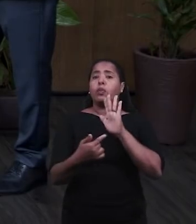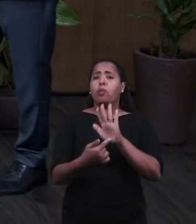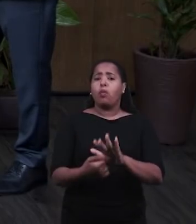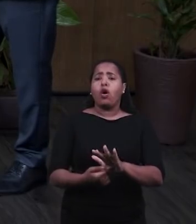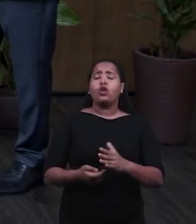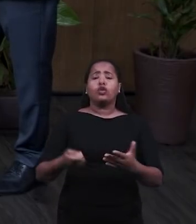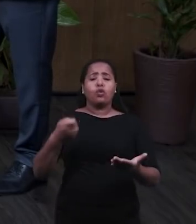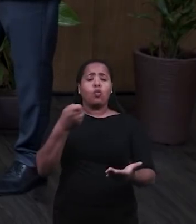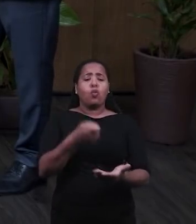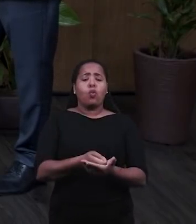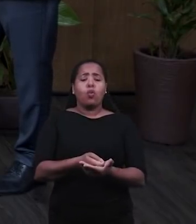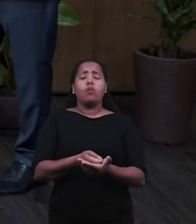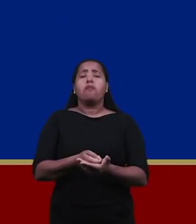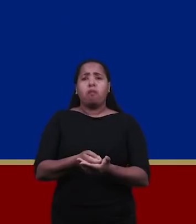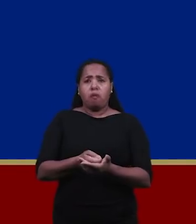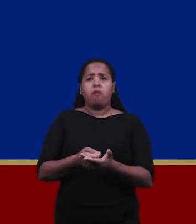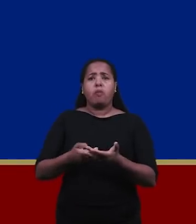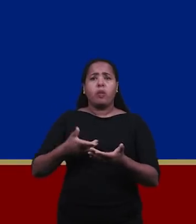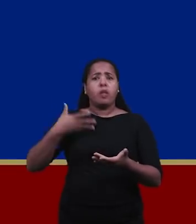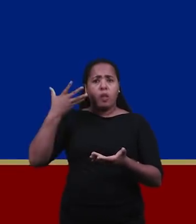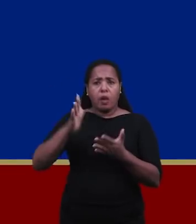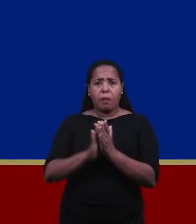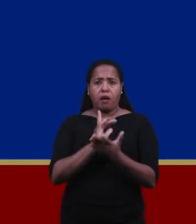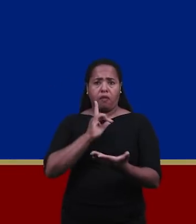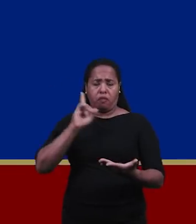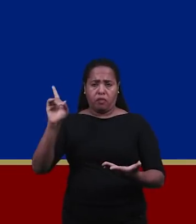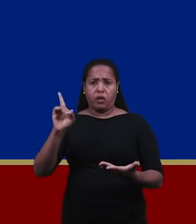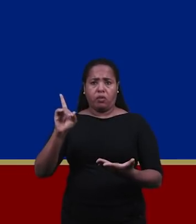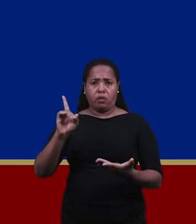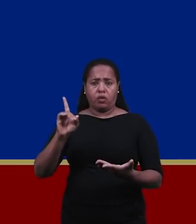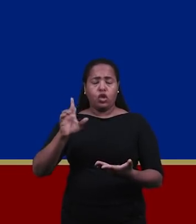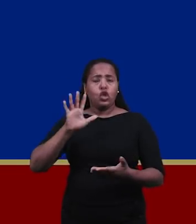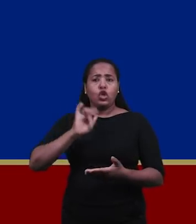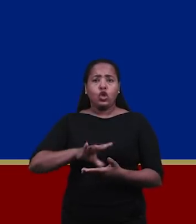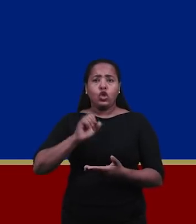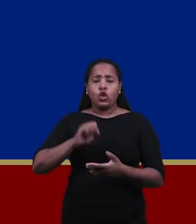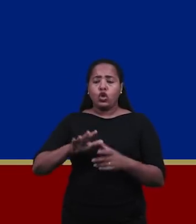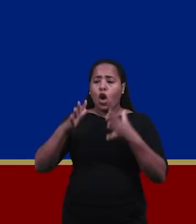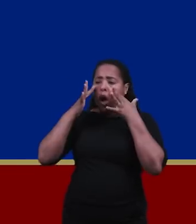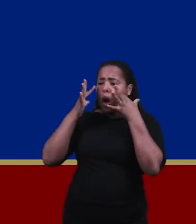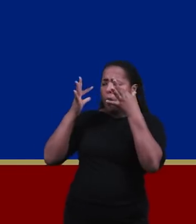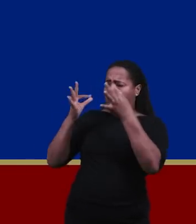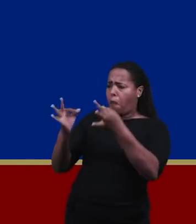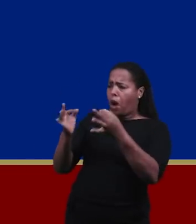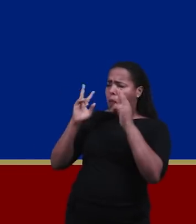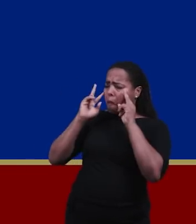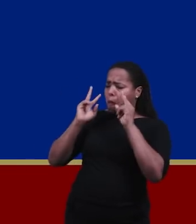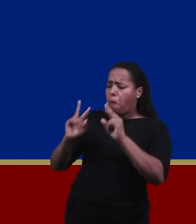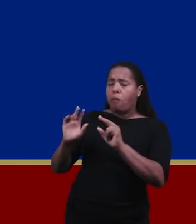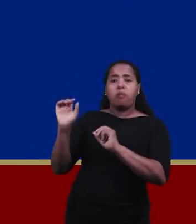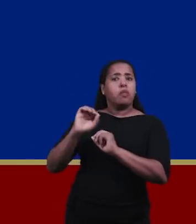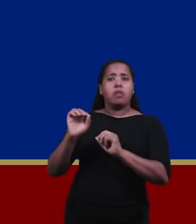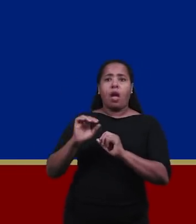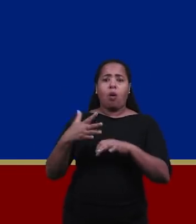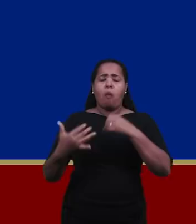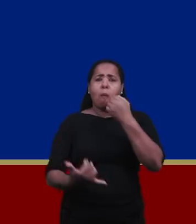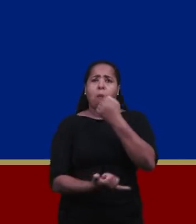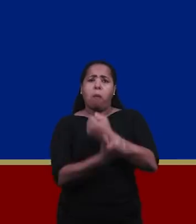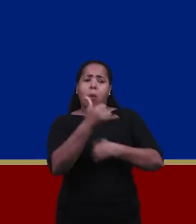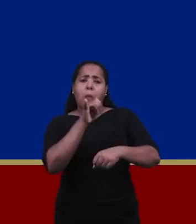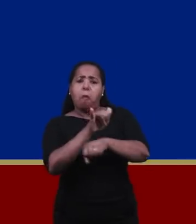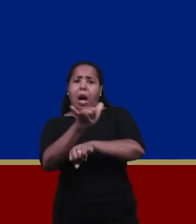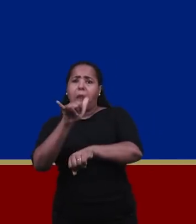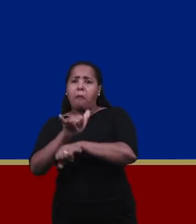da palavra, e não somente ouvintes, enganando-vos com falsos